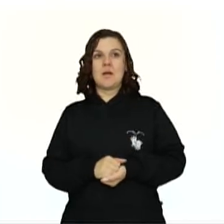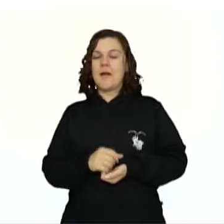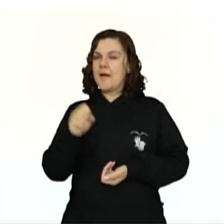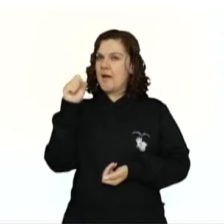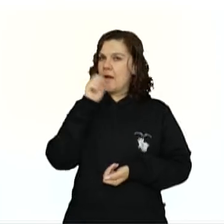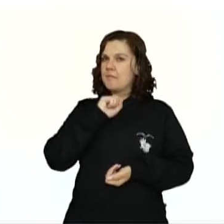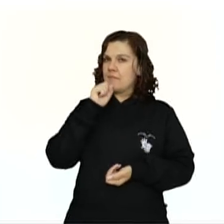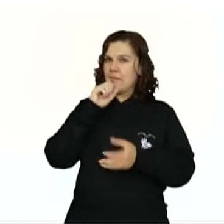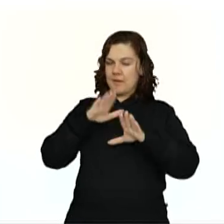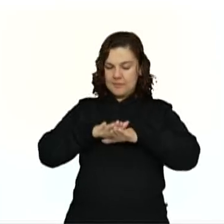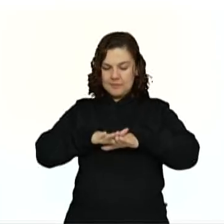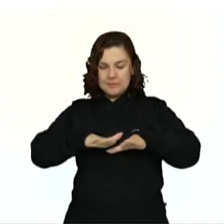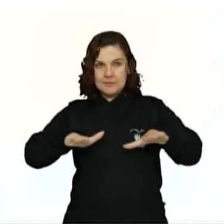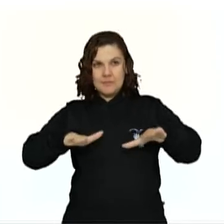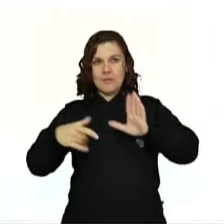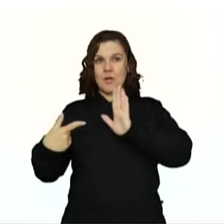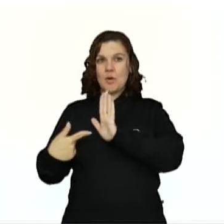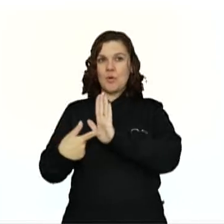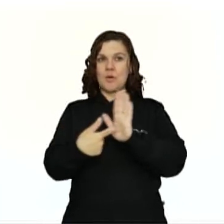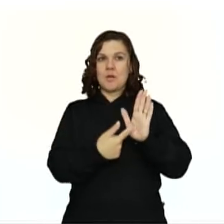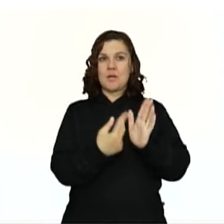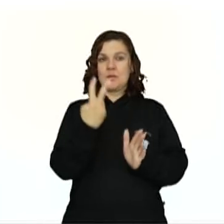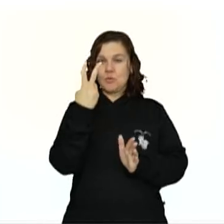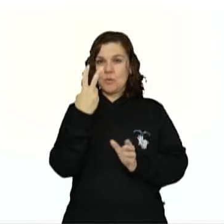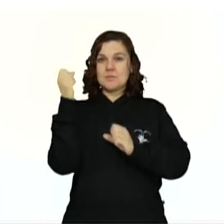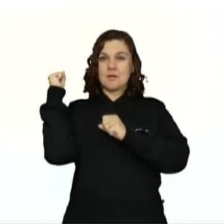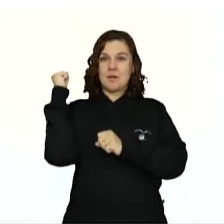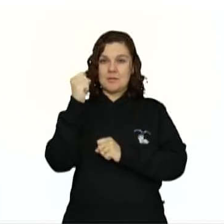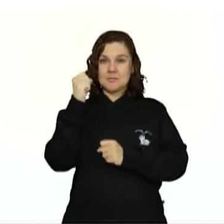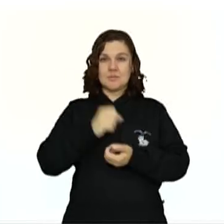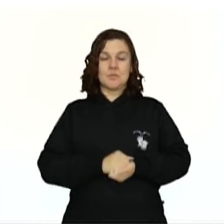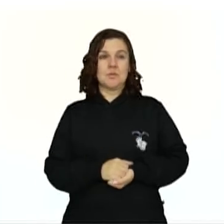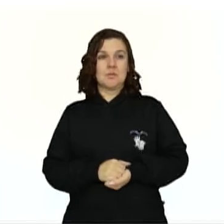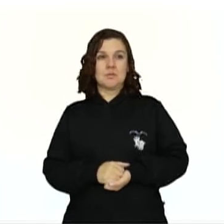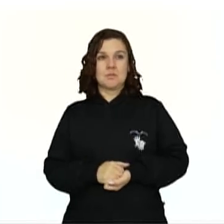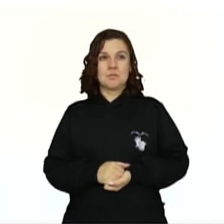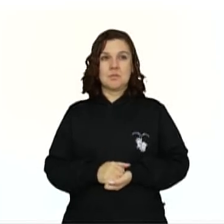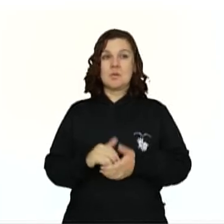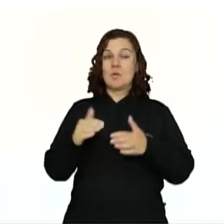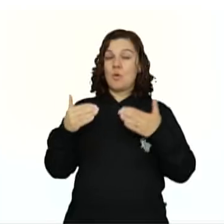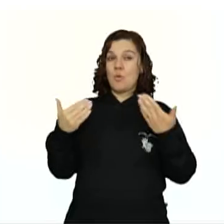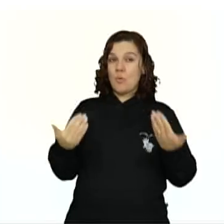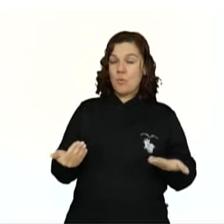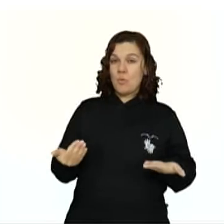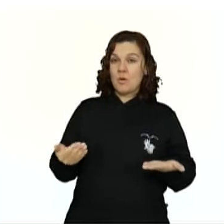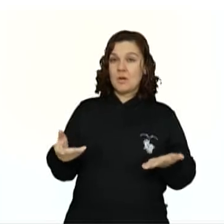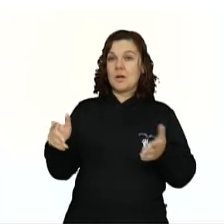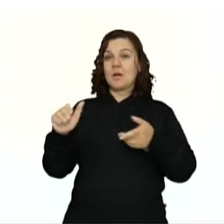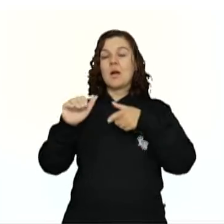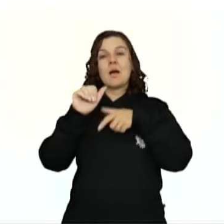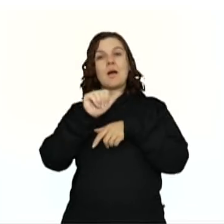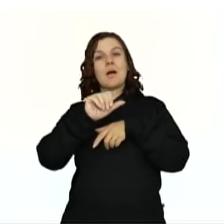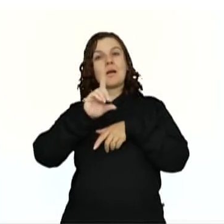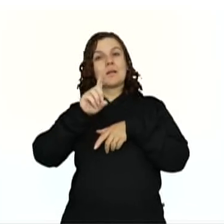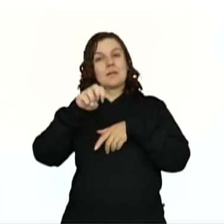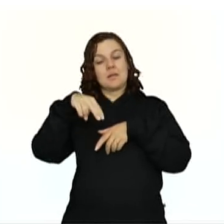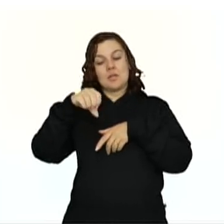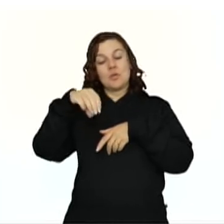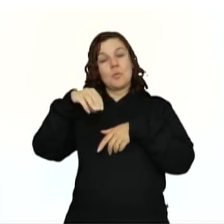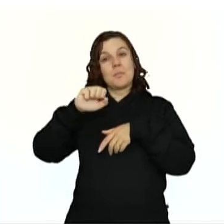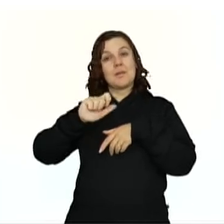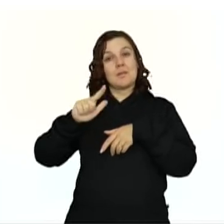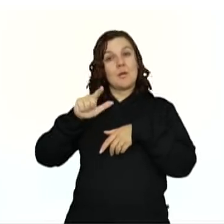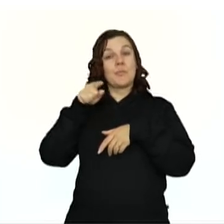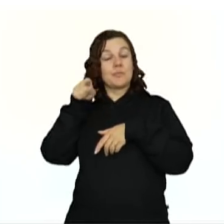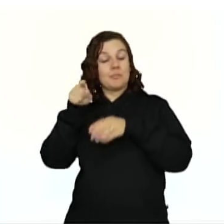velha tapeçaria mostrava 2 caçadores. Quais são os adjuntos adenominais